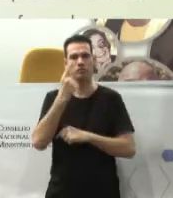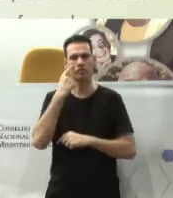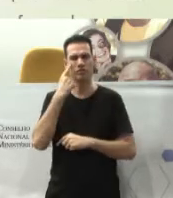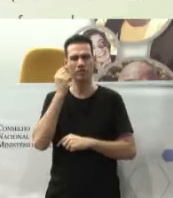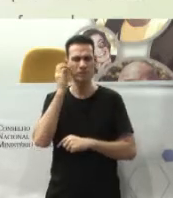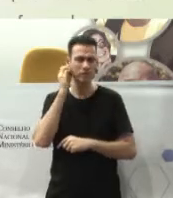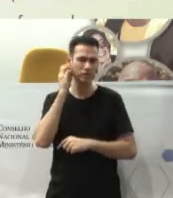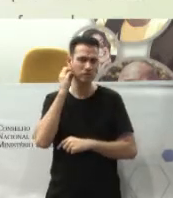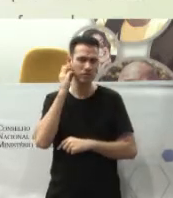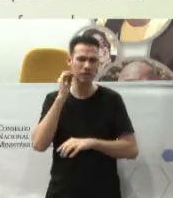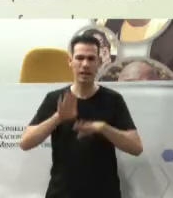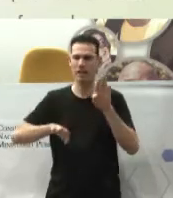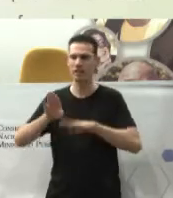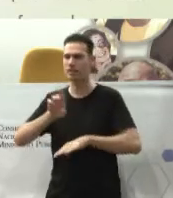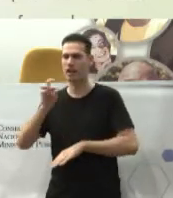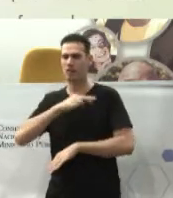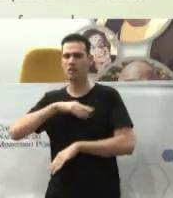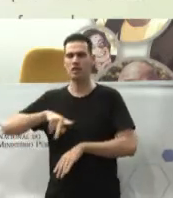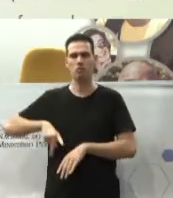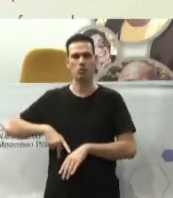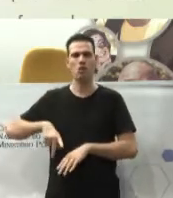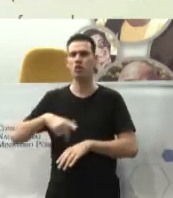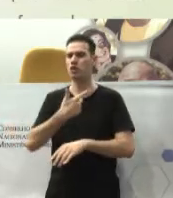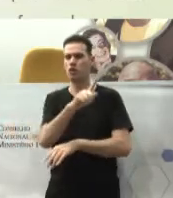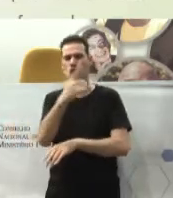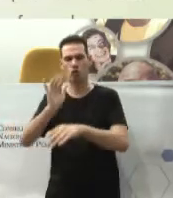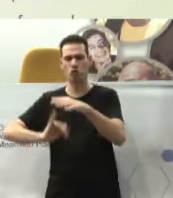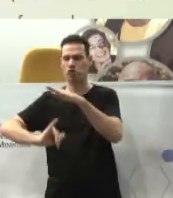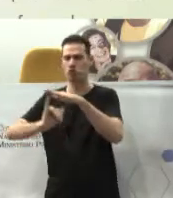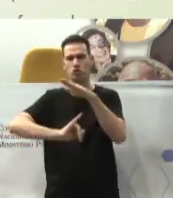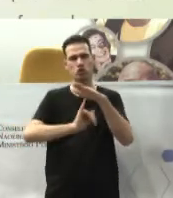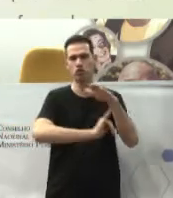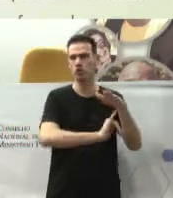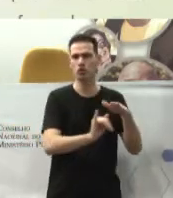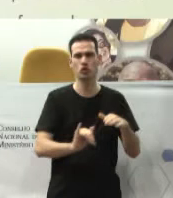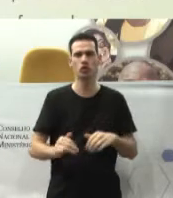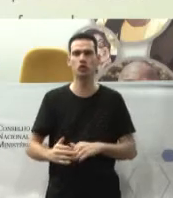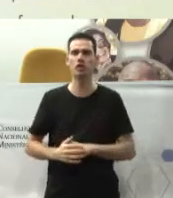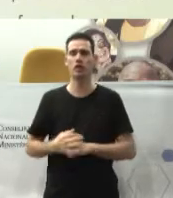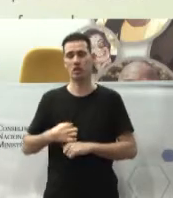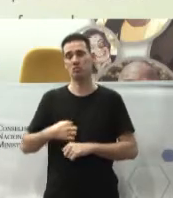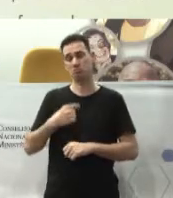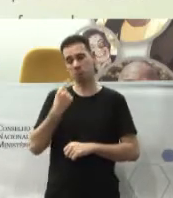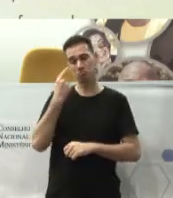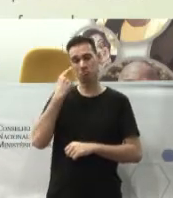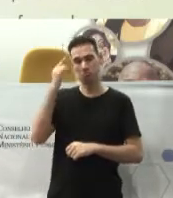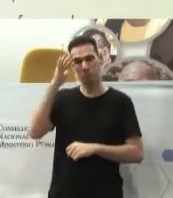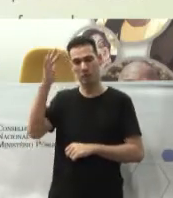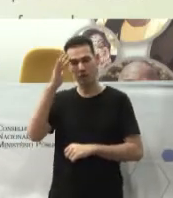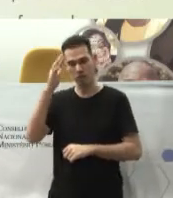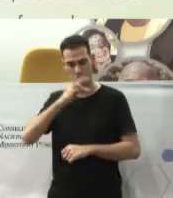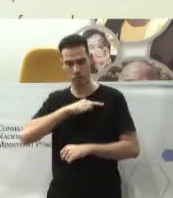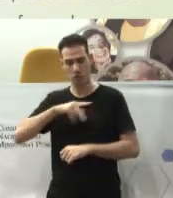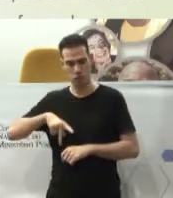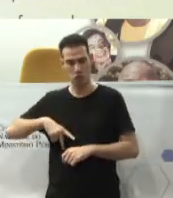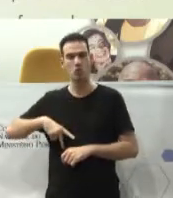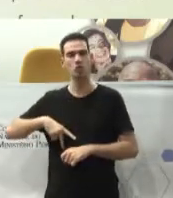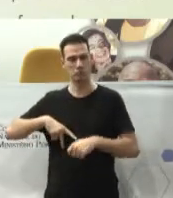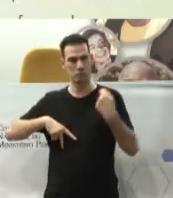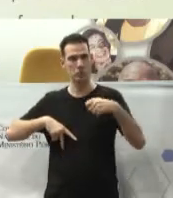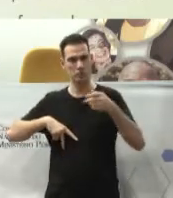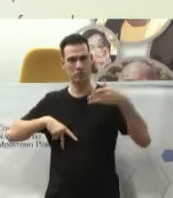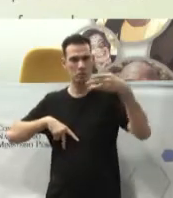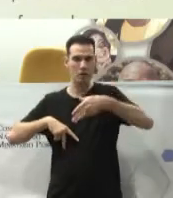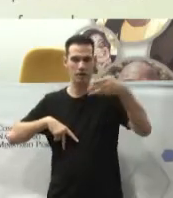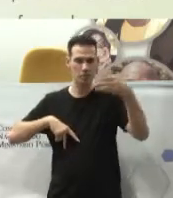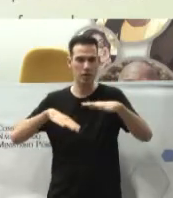de atribuições do Ministério Público e de outras instituições, né? Porque eu acredito que o Ministério Público tenha que participar desse